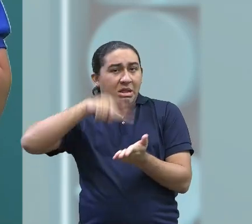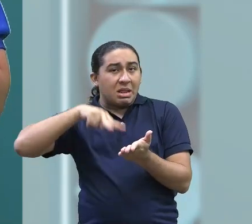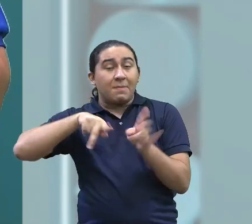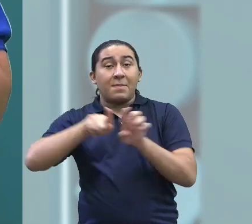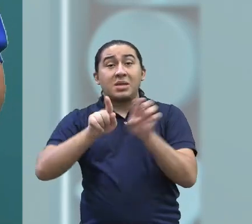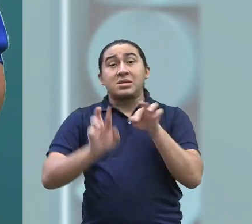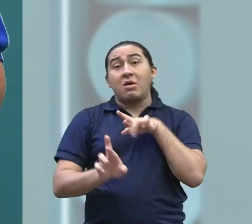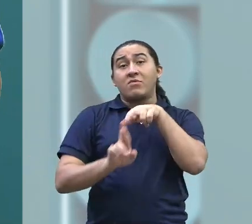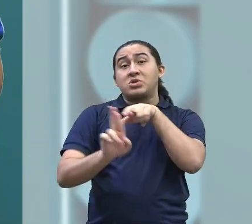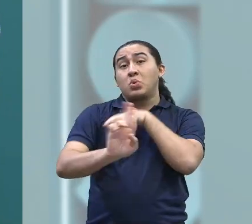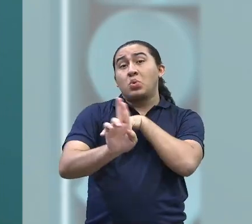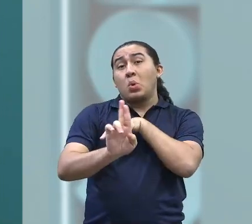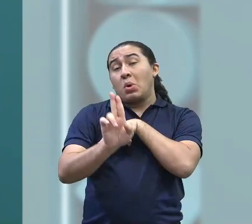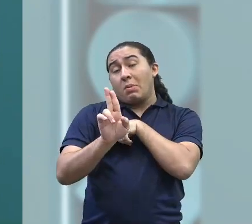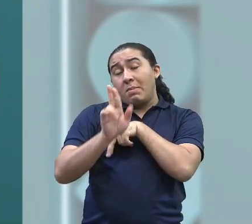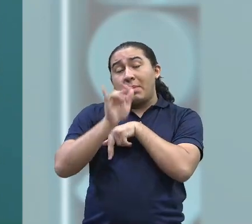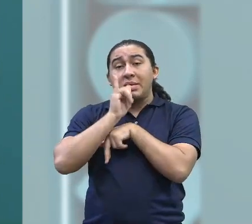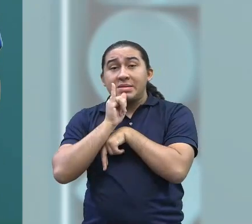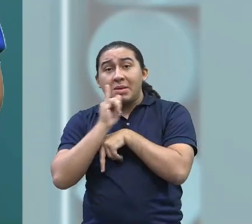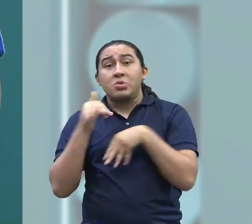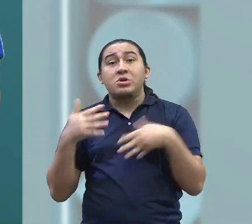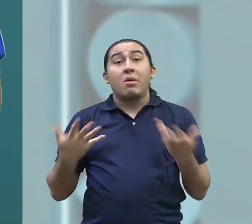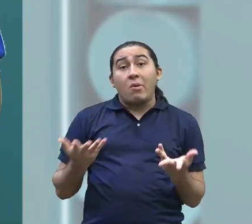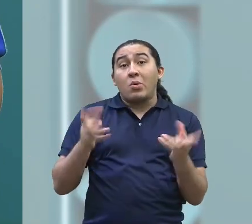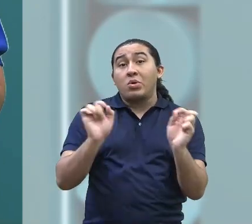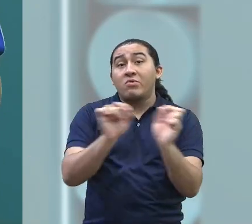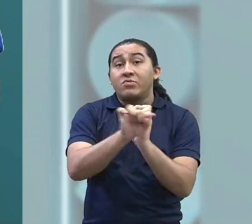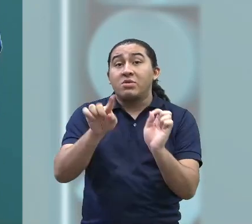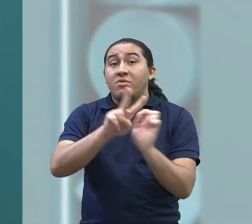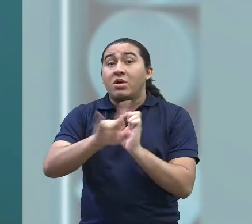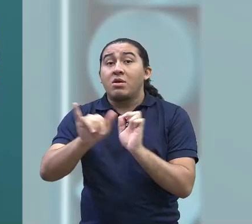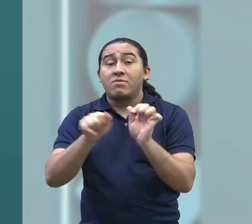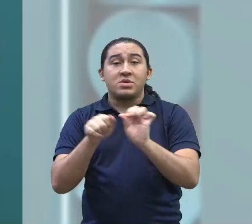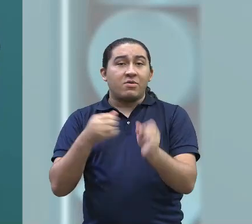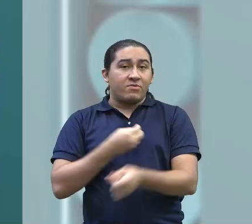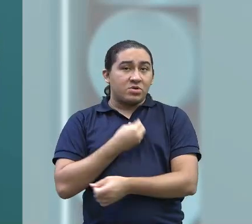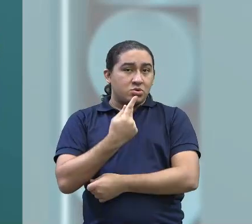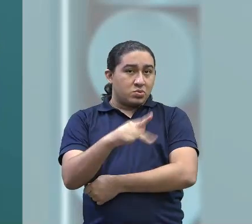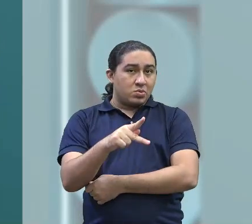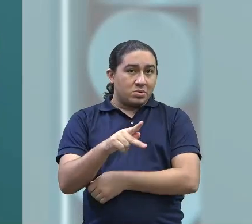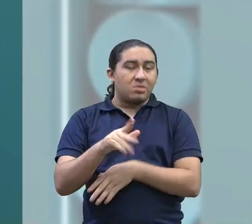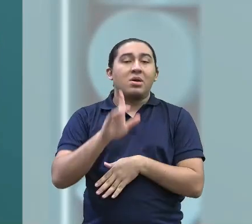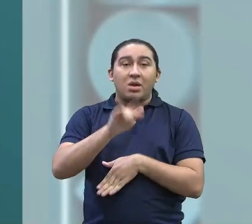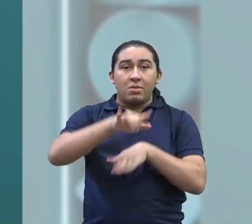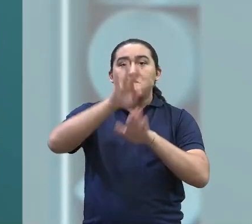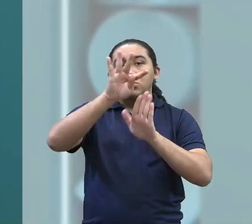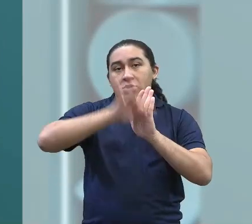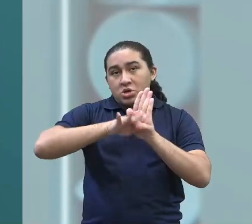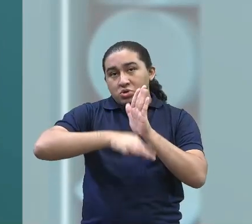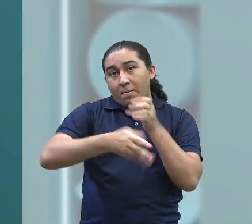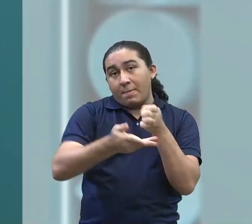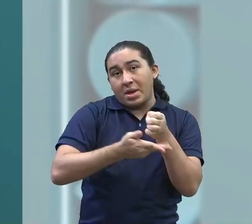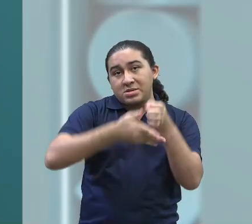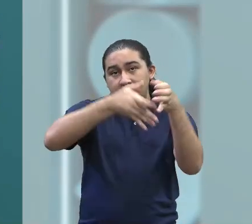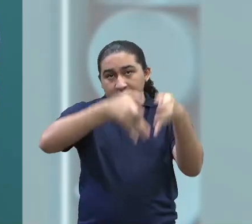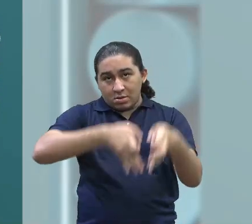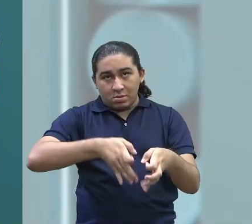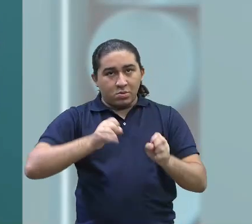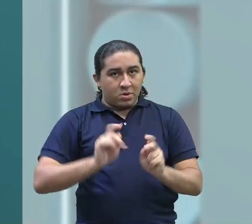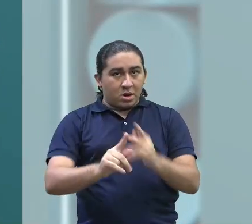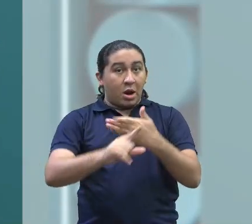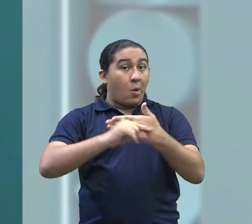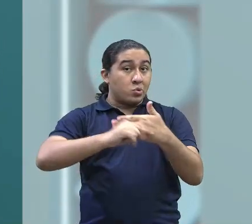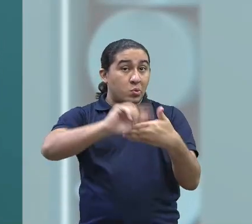alguém, né? E agora, José, o que que você vai fazer da vida? Certinho? Esse é o texto original. Vamos